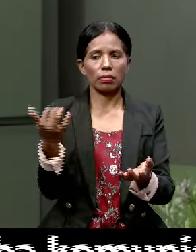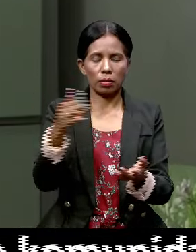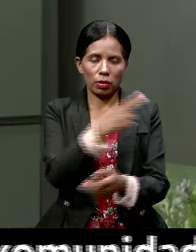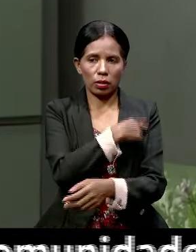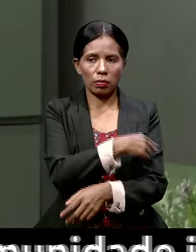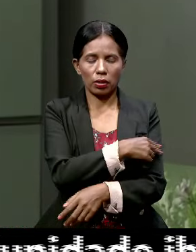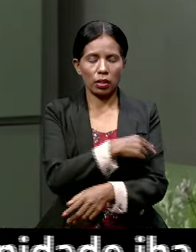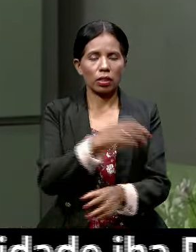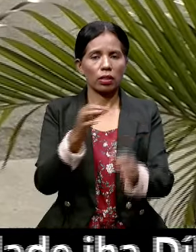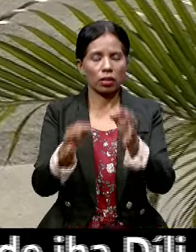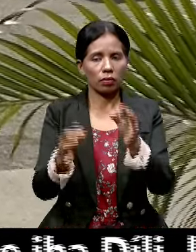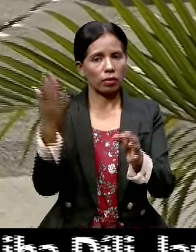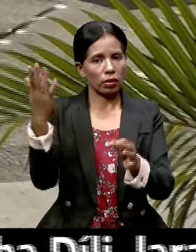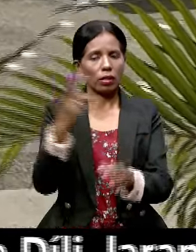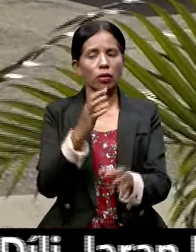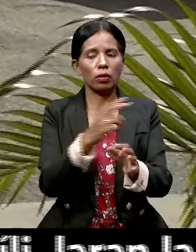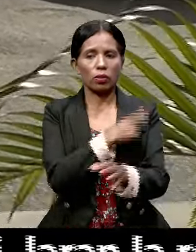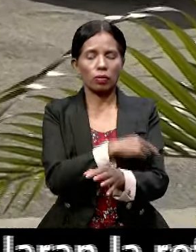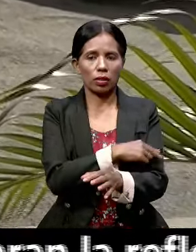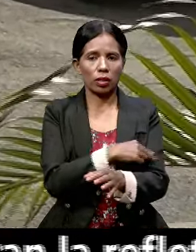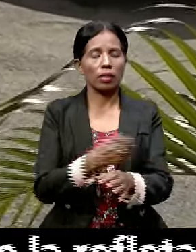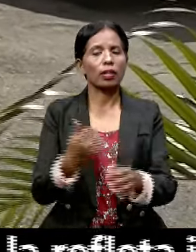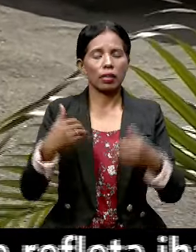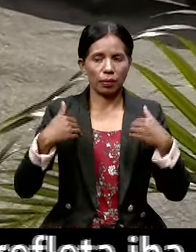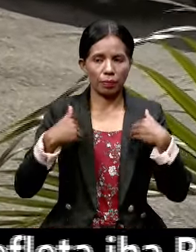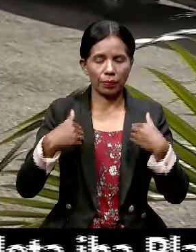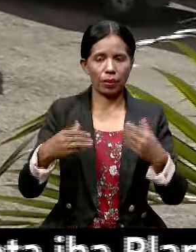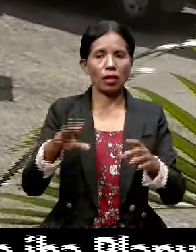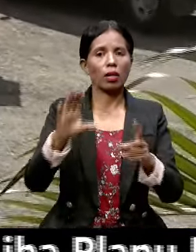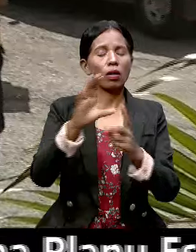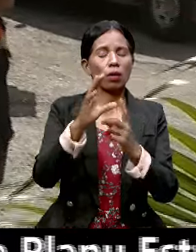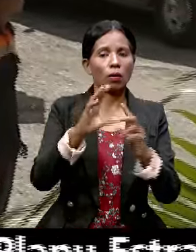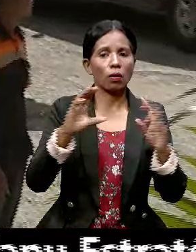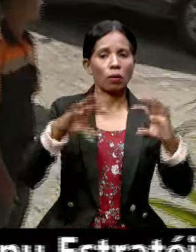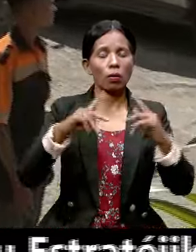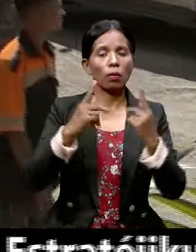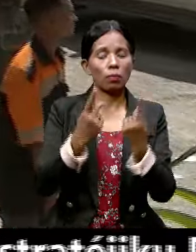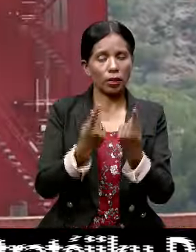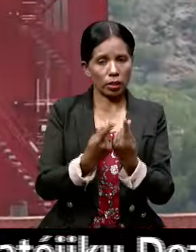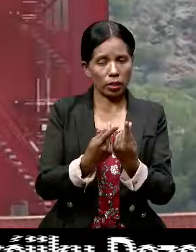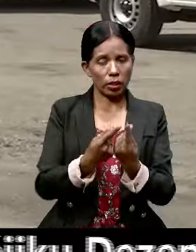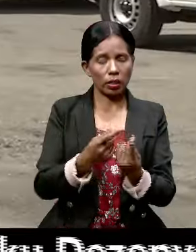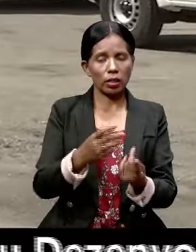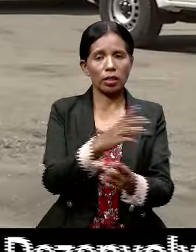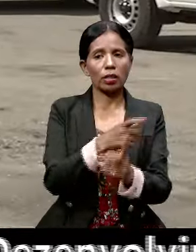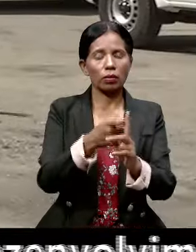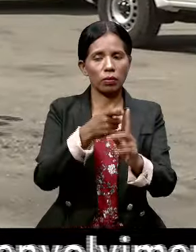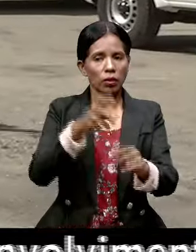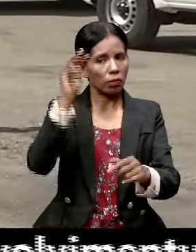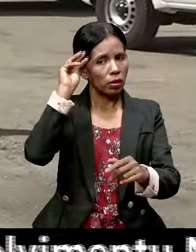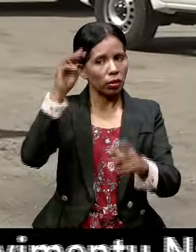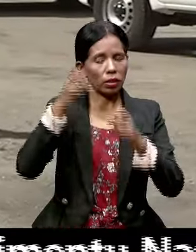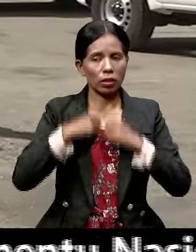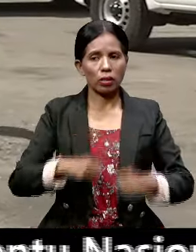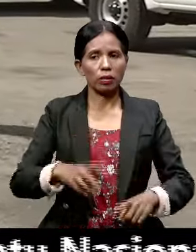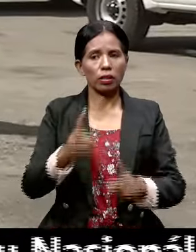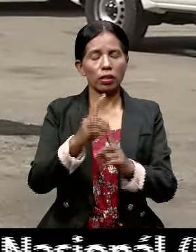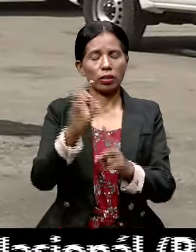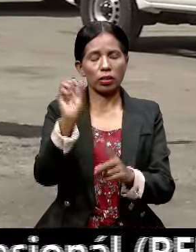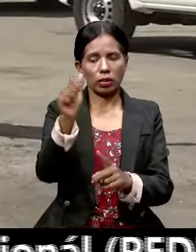karki hospital iha. Companhia Salimago ne behetan contrato ho adjudicação direita ho si ministra saúde e a Loran